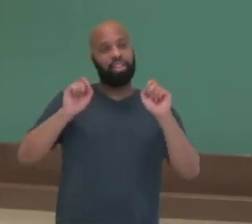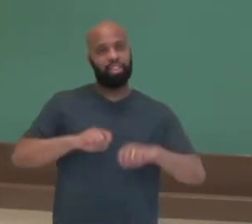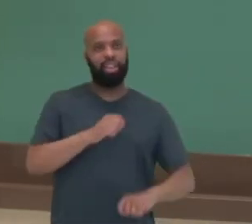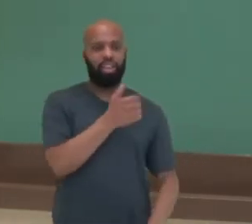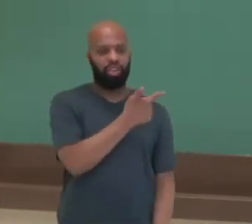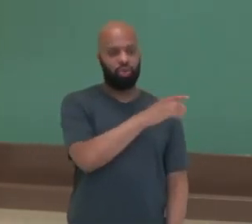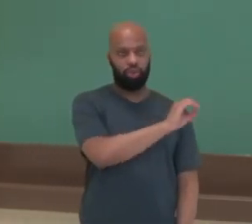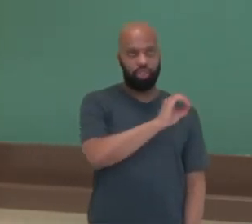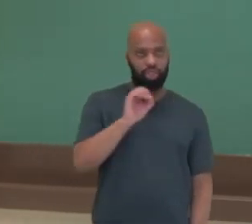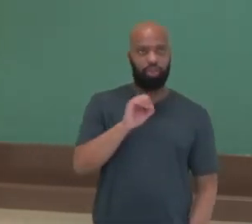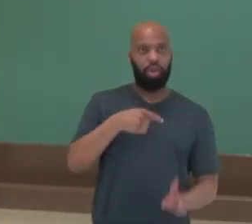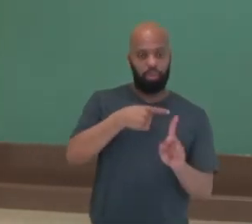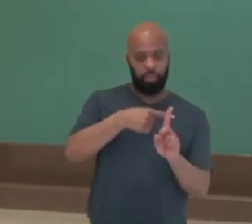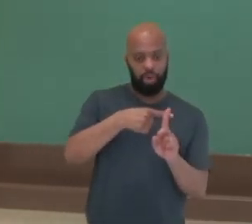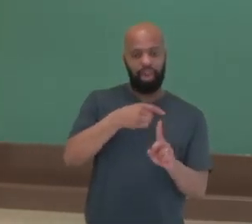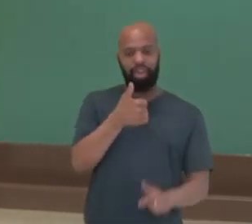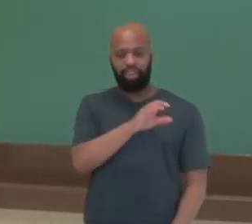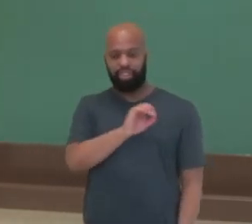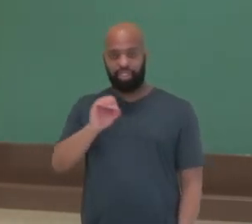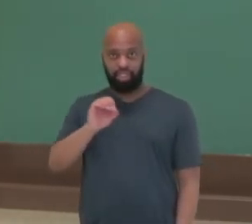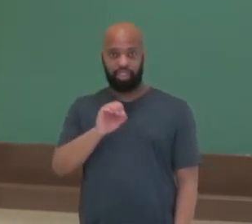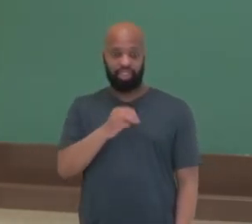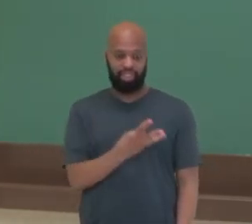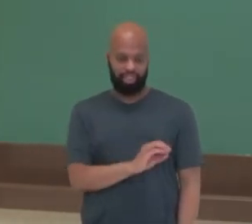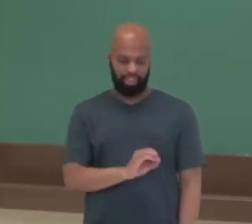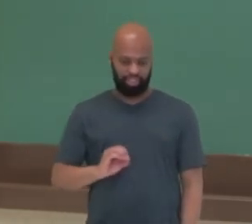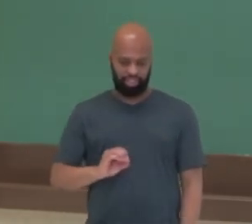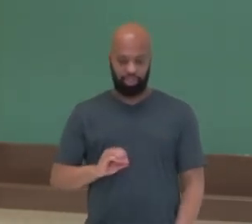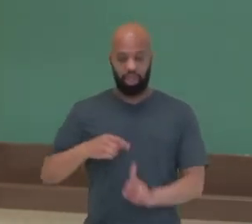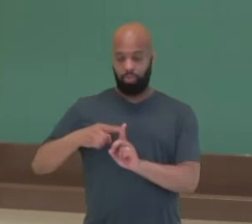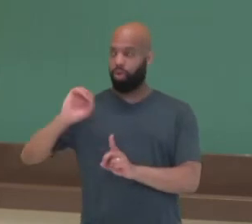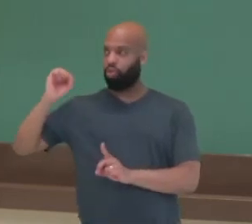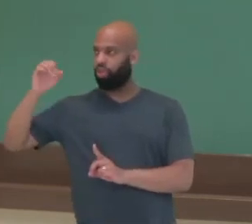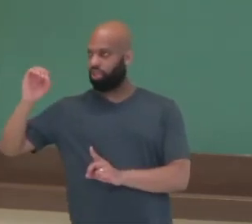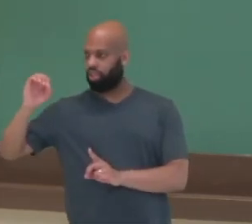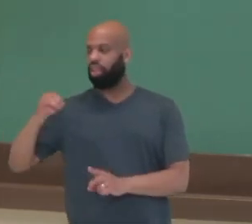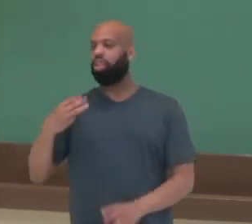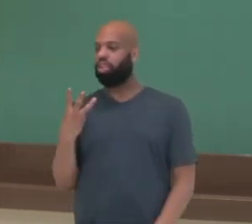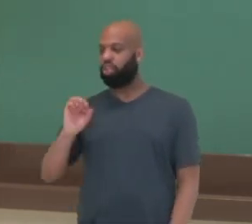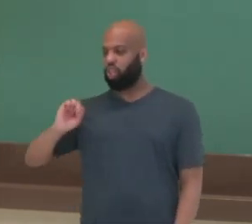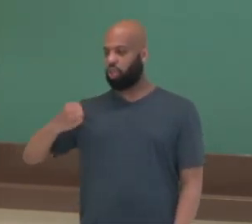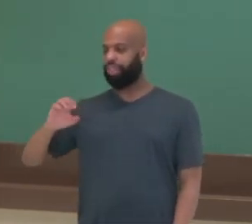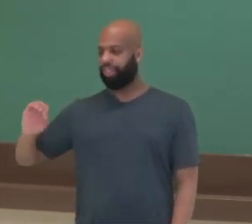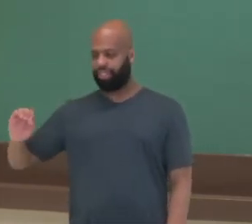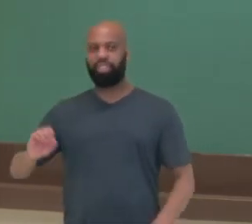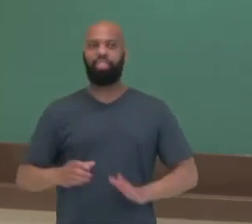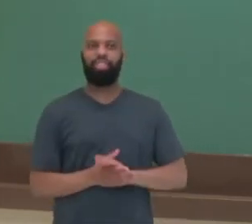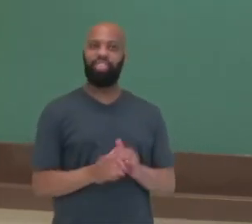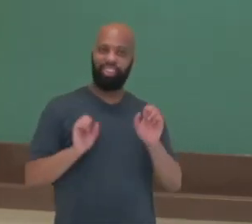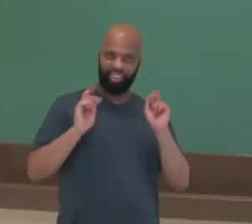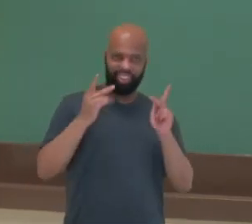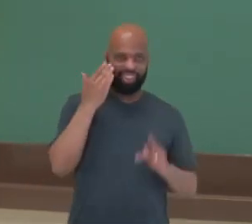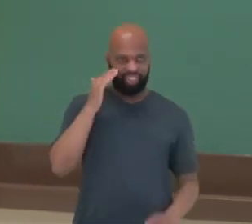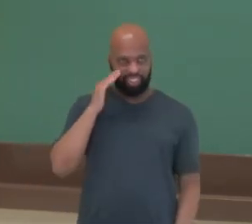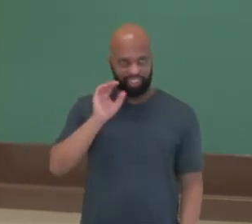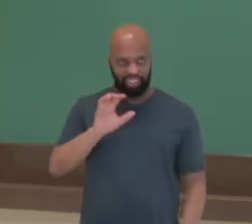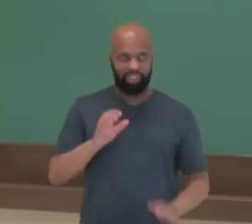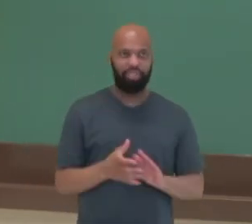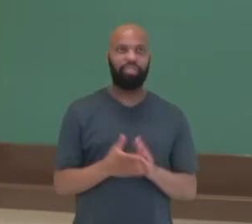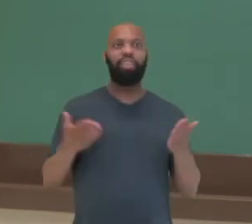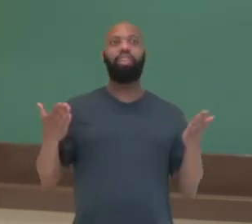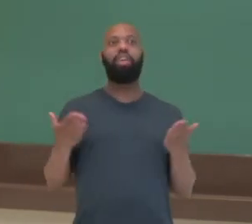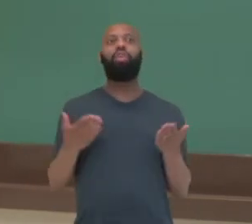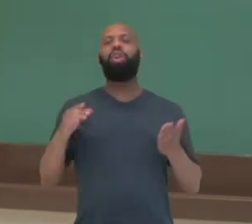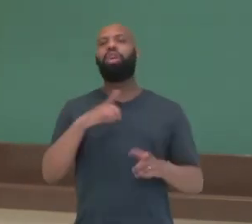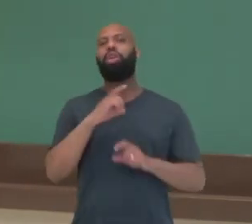né? 200 mais 100, 300. 300 mais 80, 380, ok? Então,